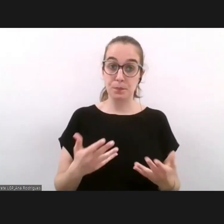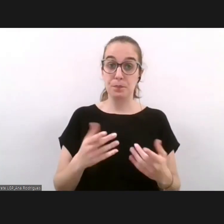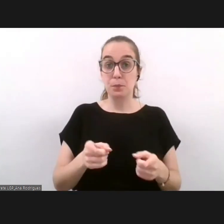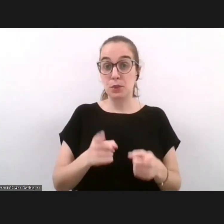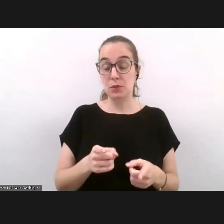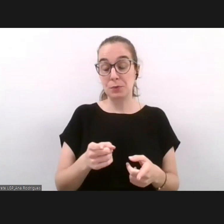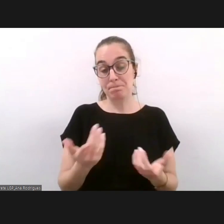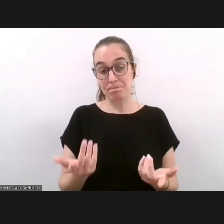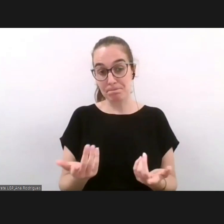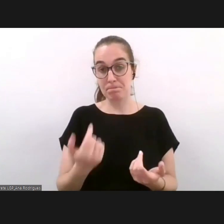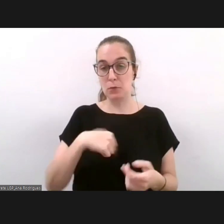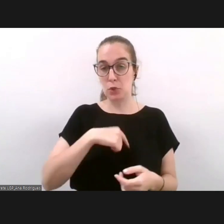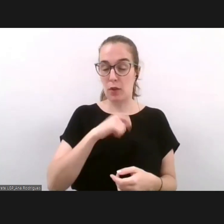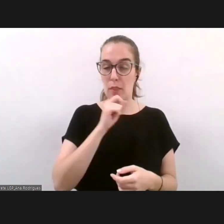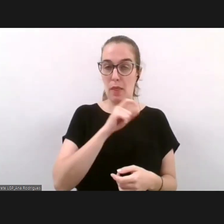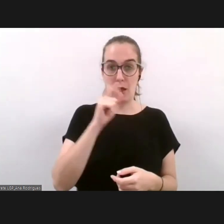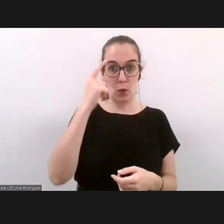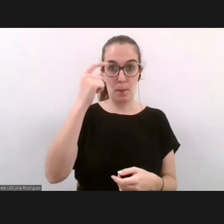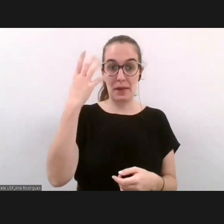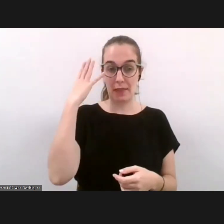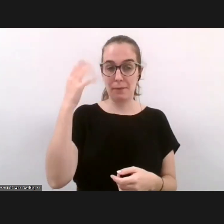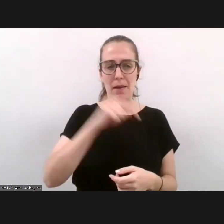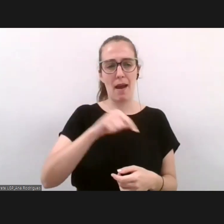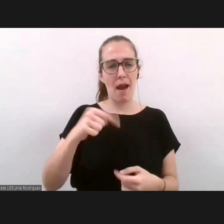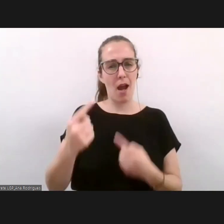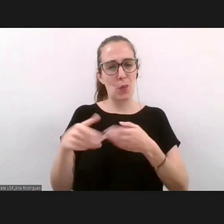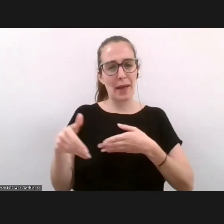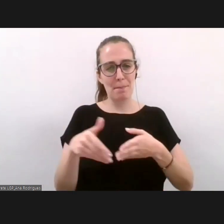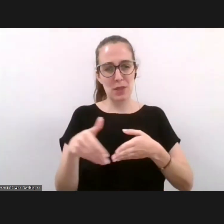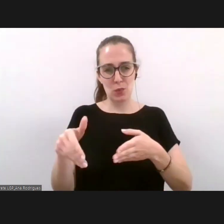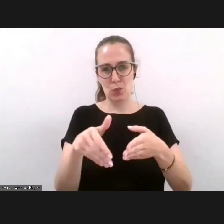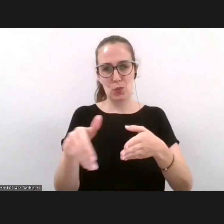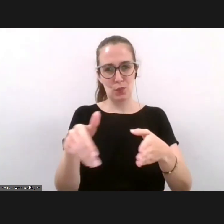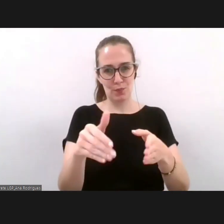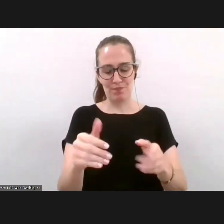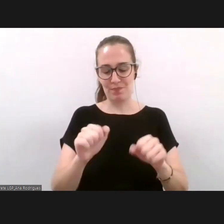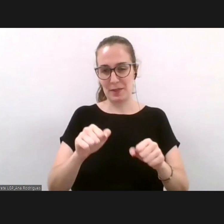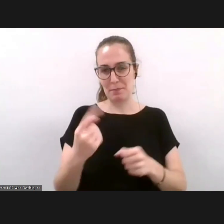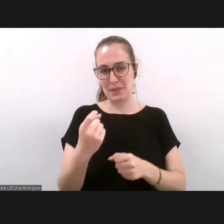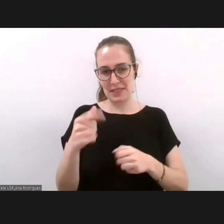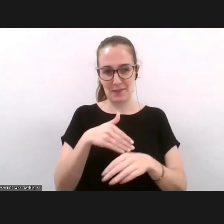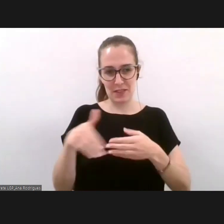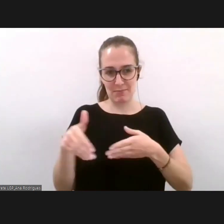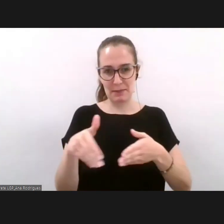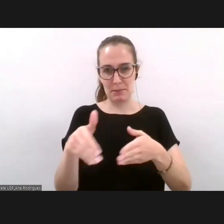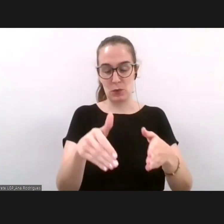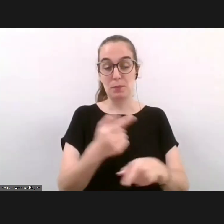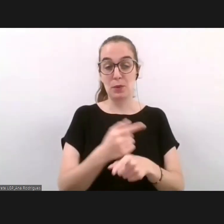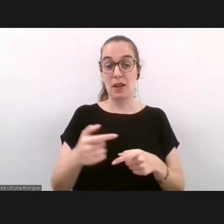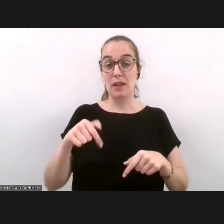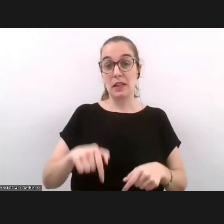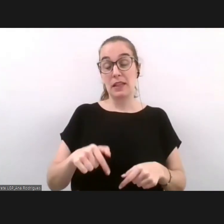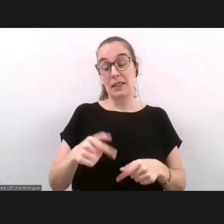antecipar, é já possível compreender que há aqui caminho a fazer para se garantir que os impactos negativos